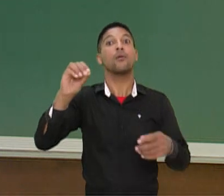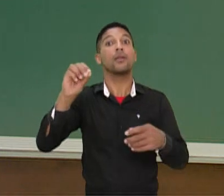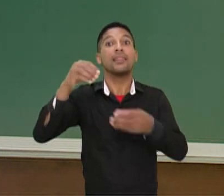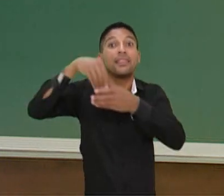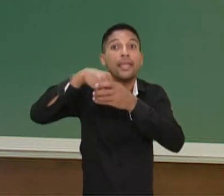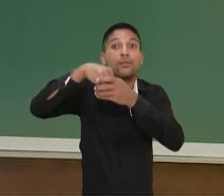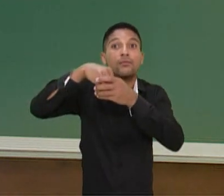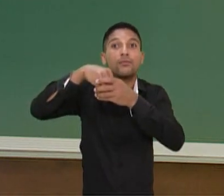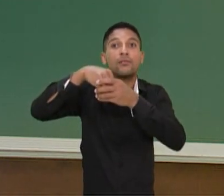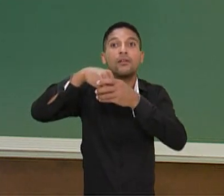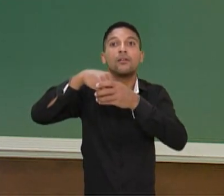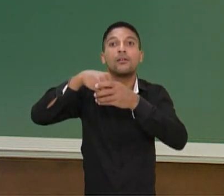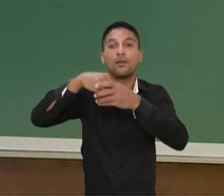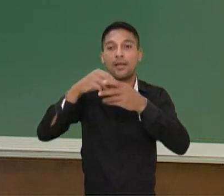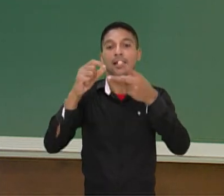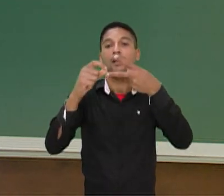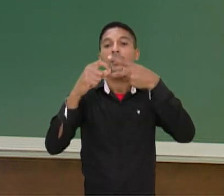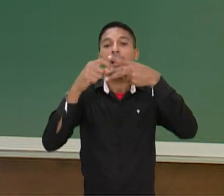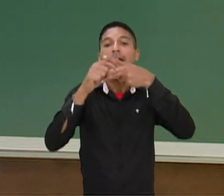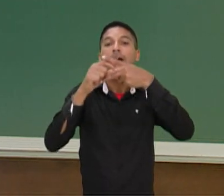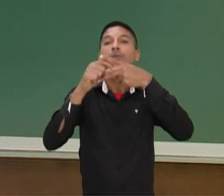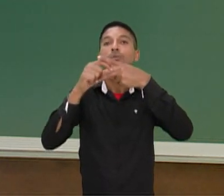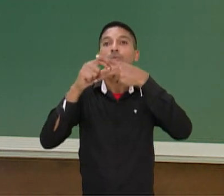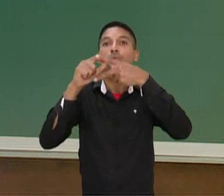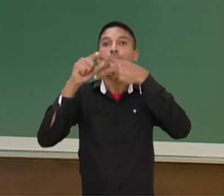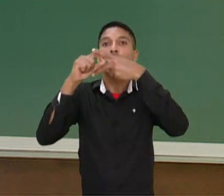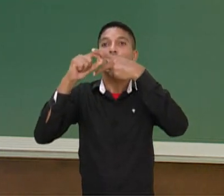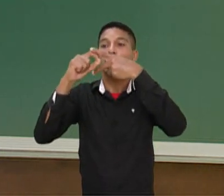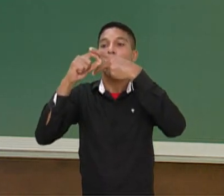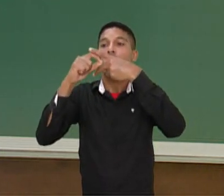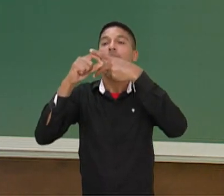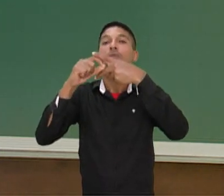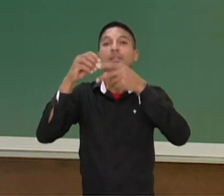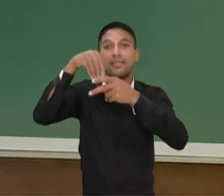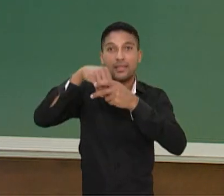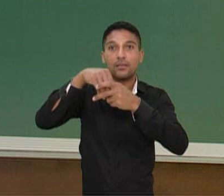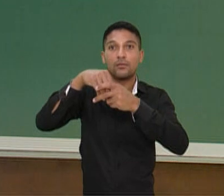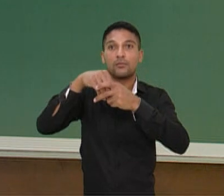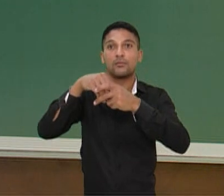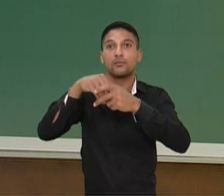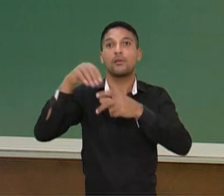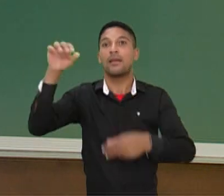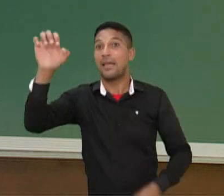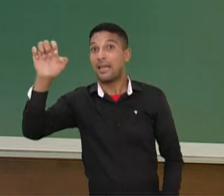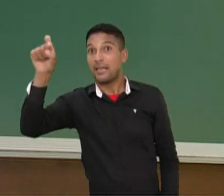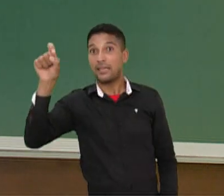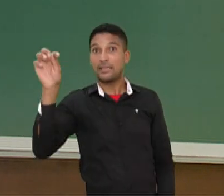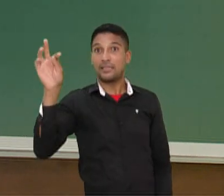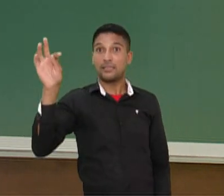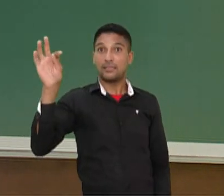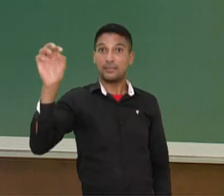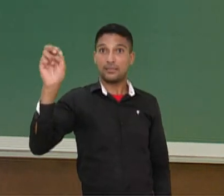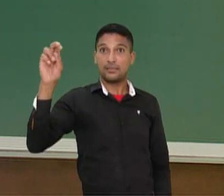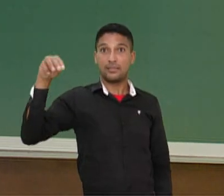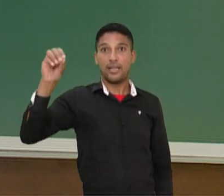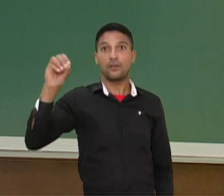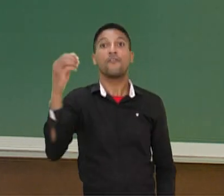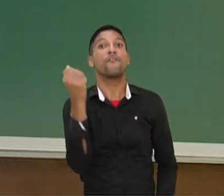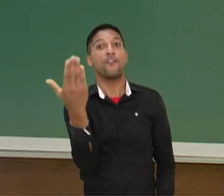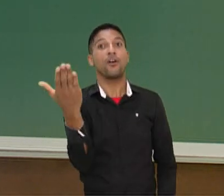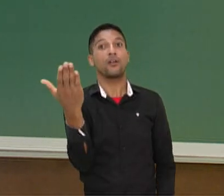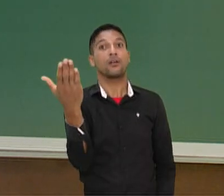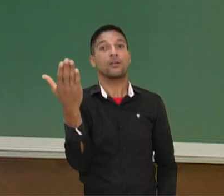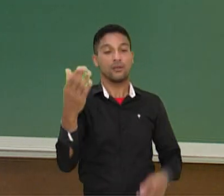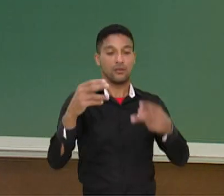gente grudar um com o outro, tem que saber os ângulos, tá bom? Então, por isso que a gente trabalha os ângulos de fora. Então, como é que você determina esse ângulo de